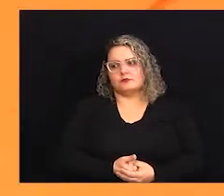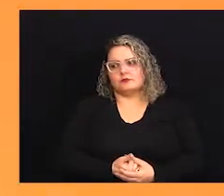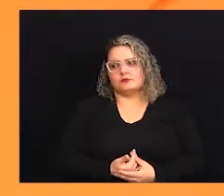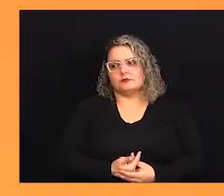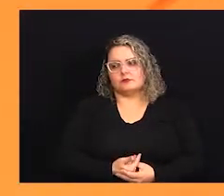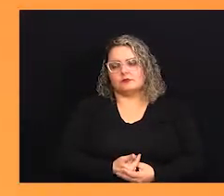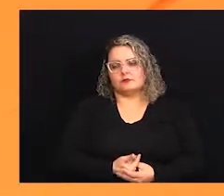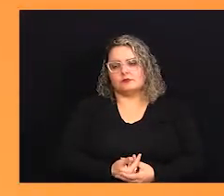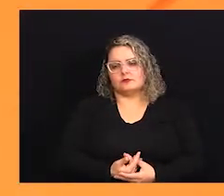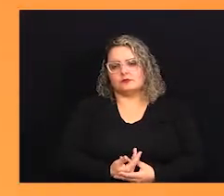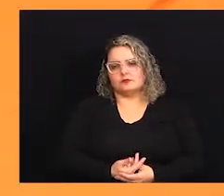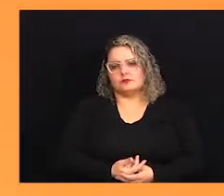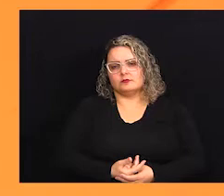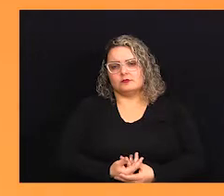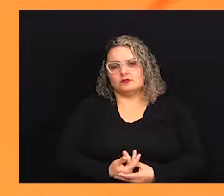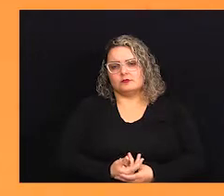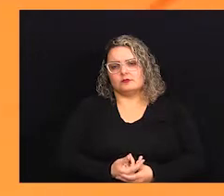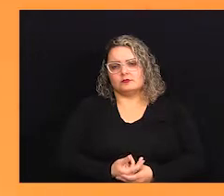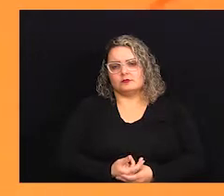eu tinha que